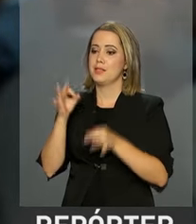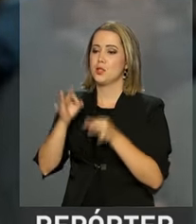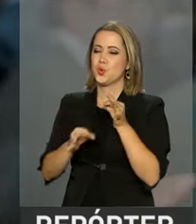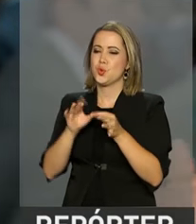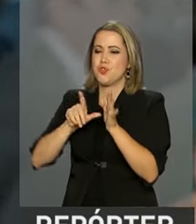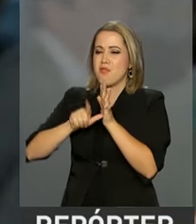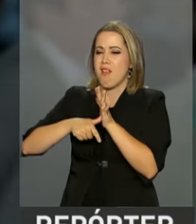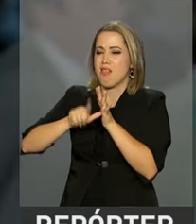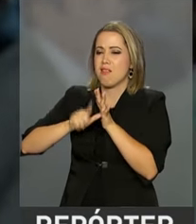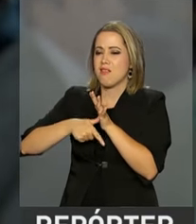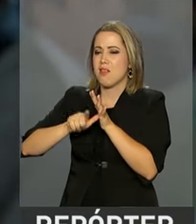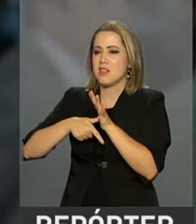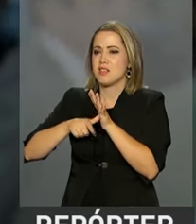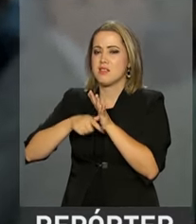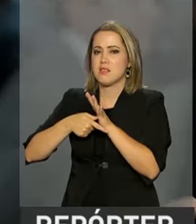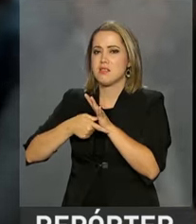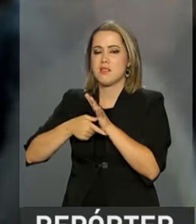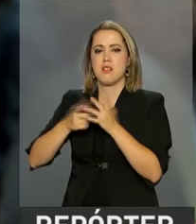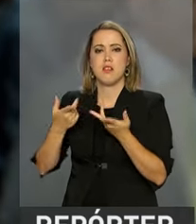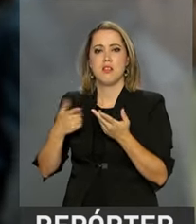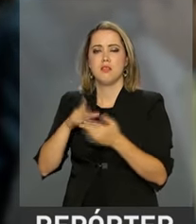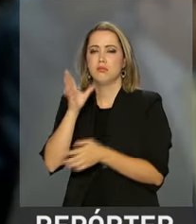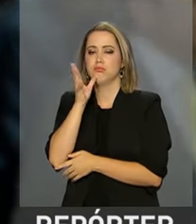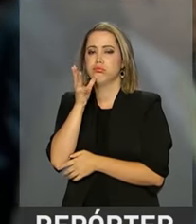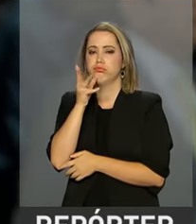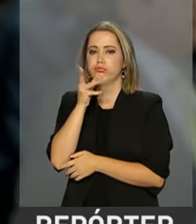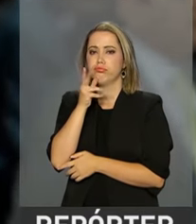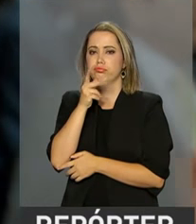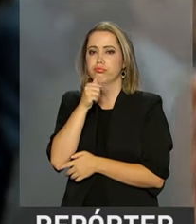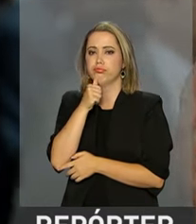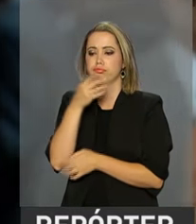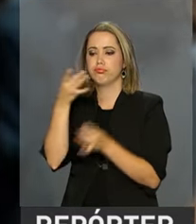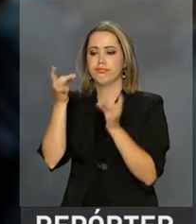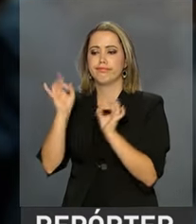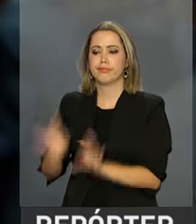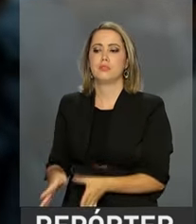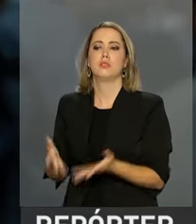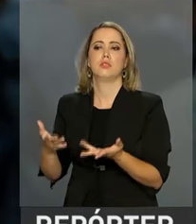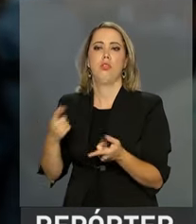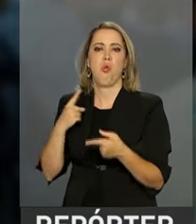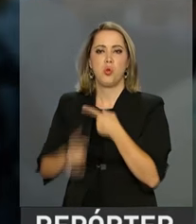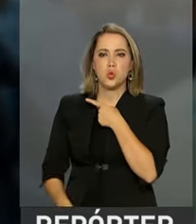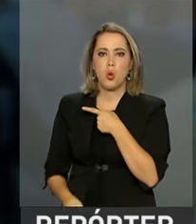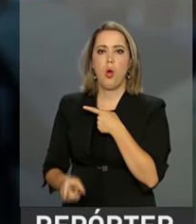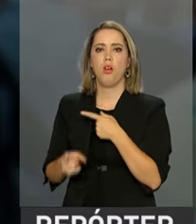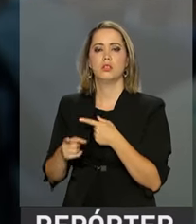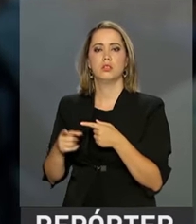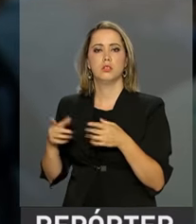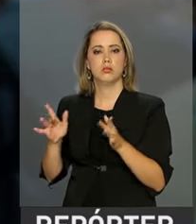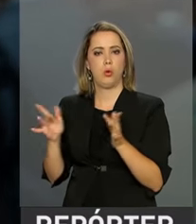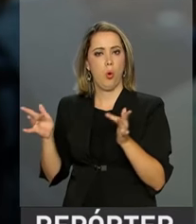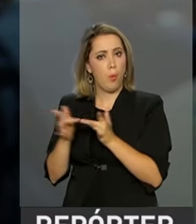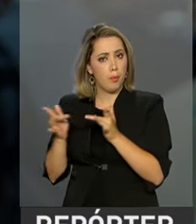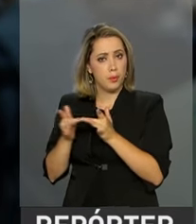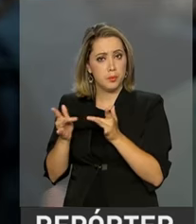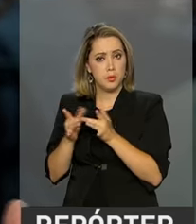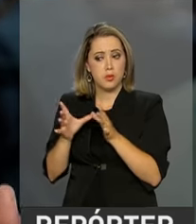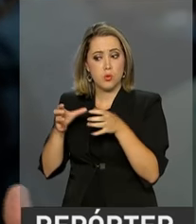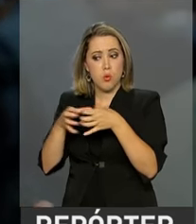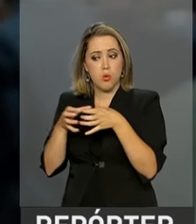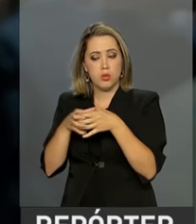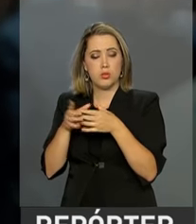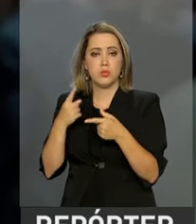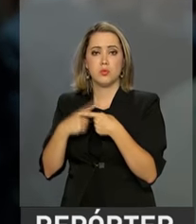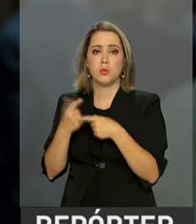atrasada, medieval, lenta, desmerece e rompe esses acordos coletivos porque não está